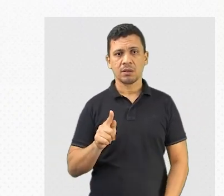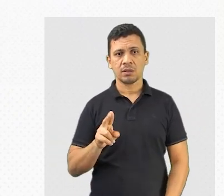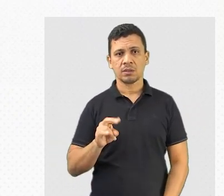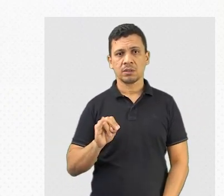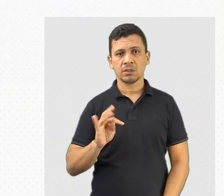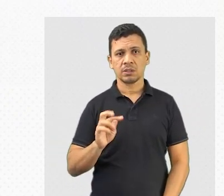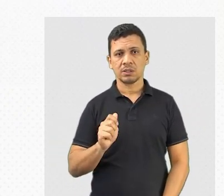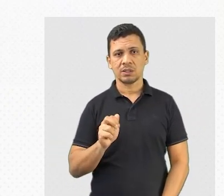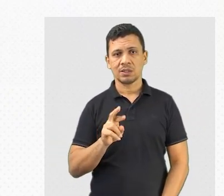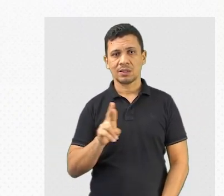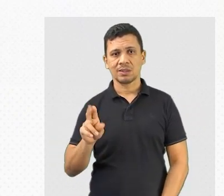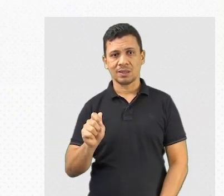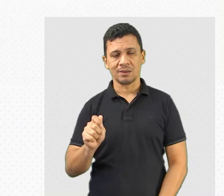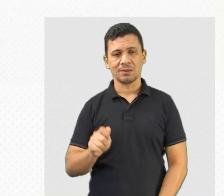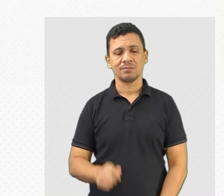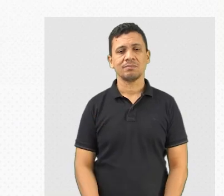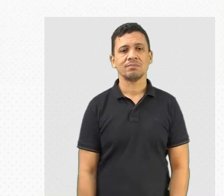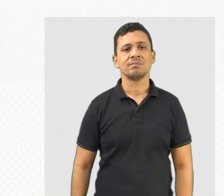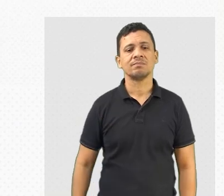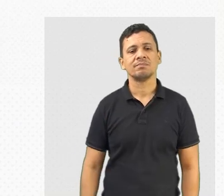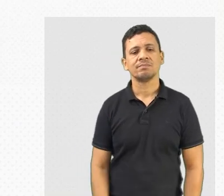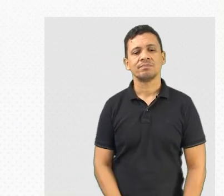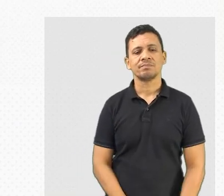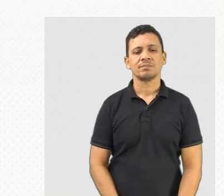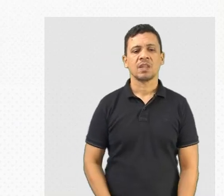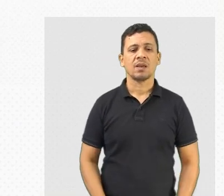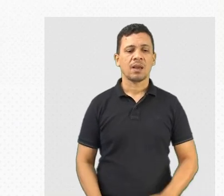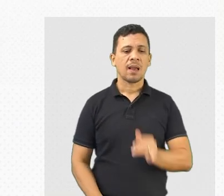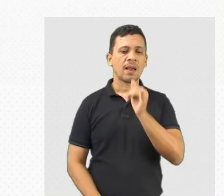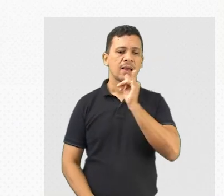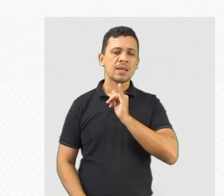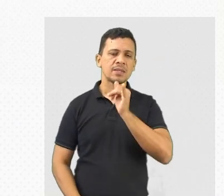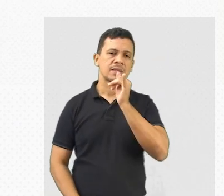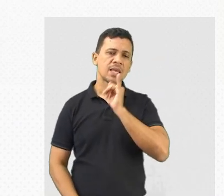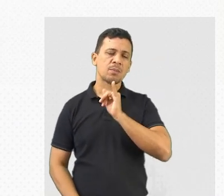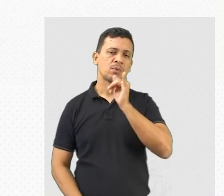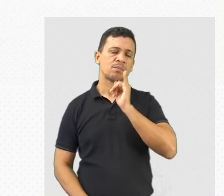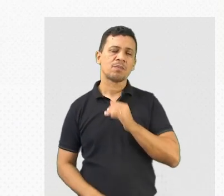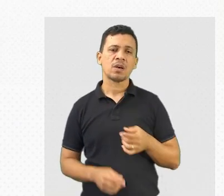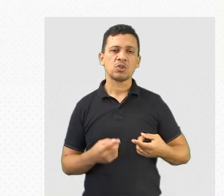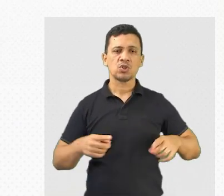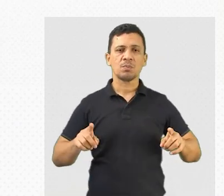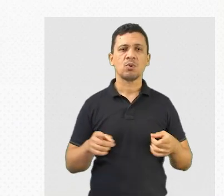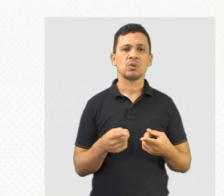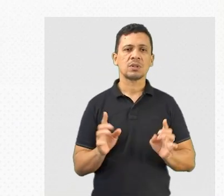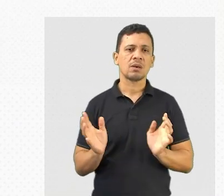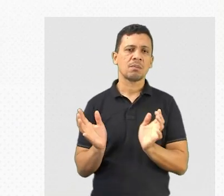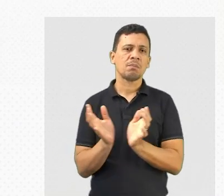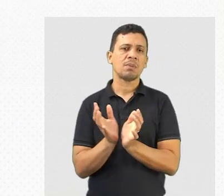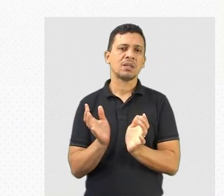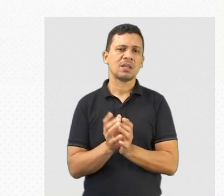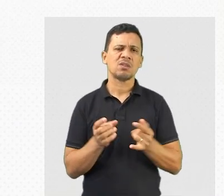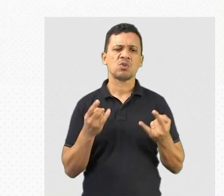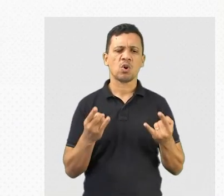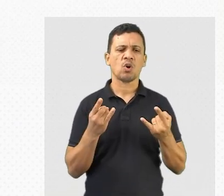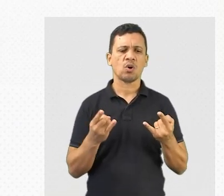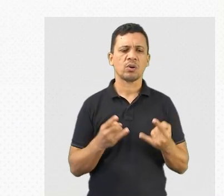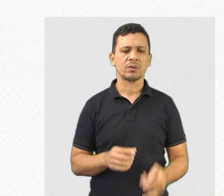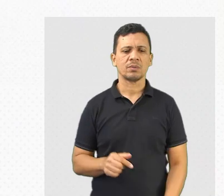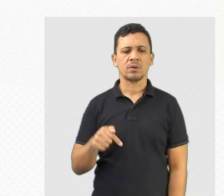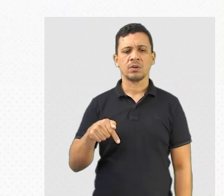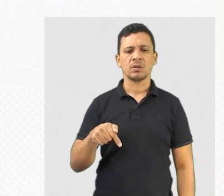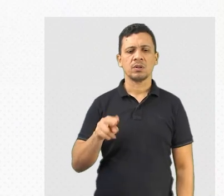violão elétrico, que na verdade é a guitarra. Exemplos de música ou de bandas de rock.